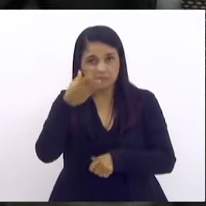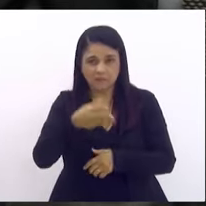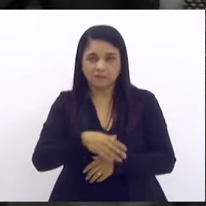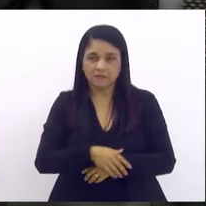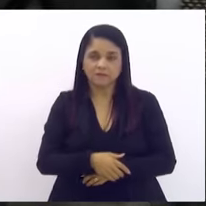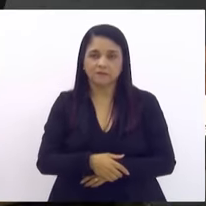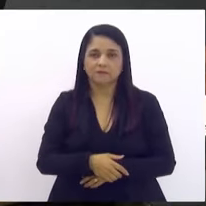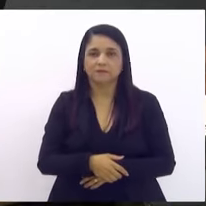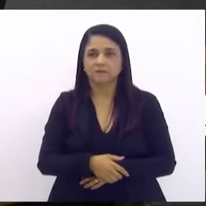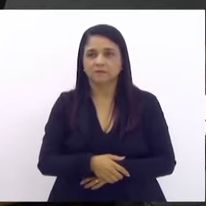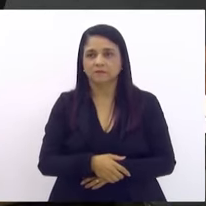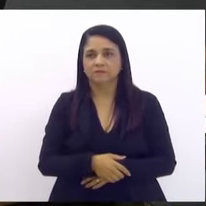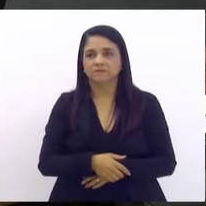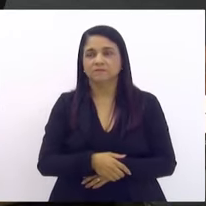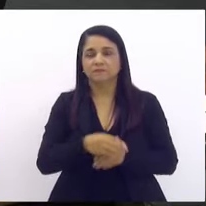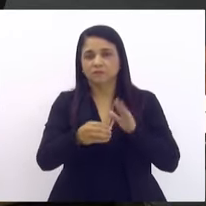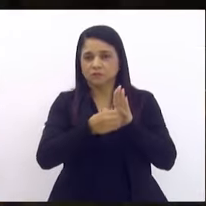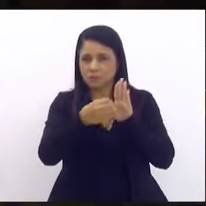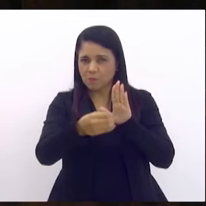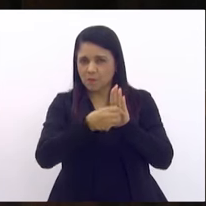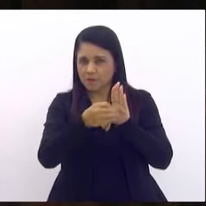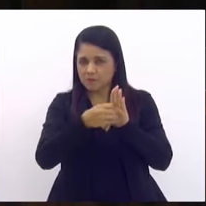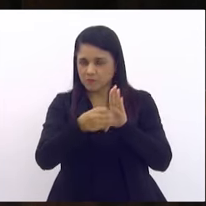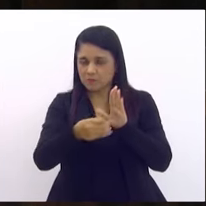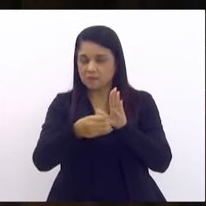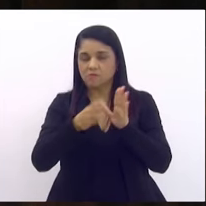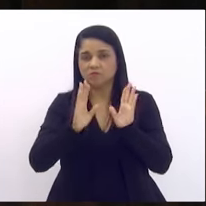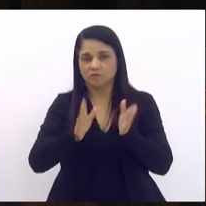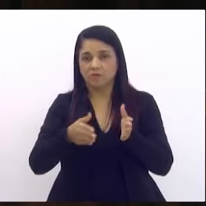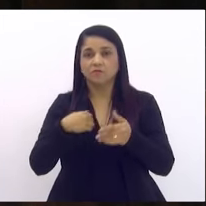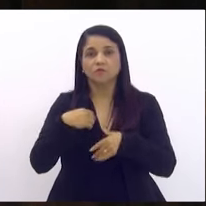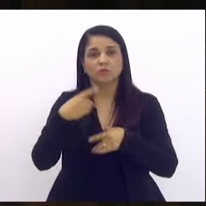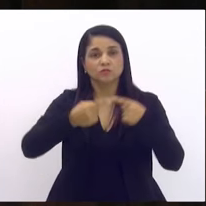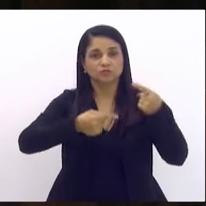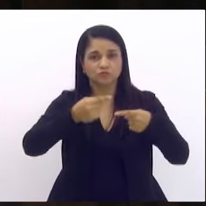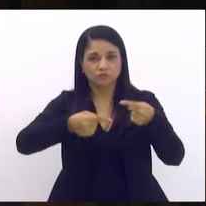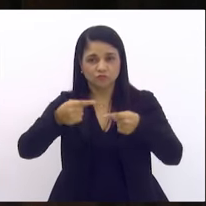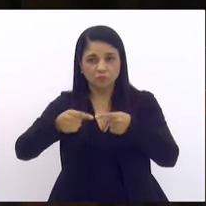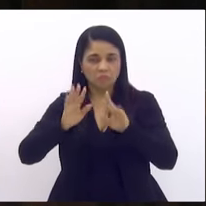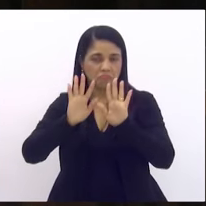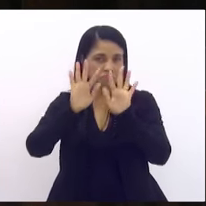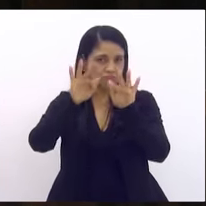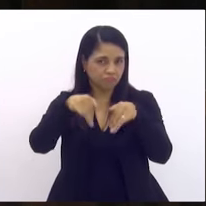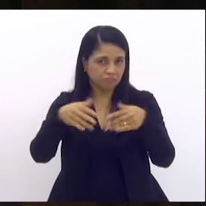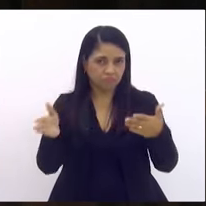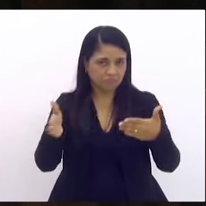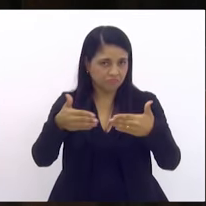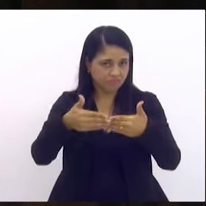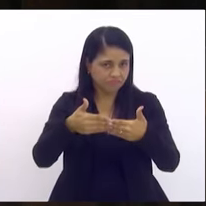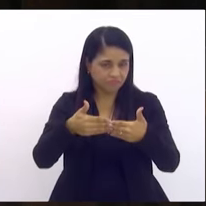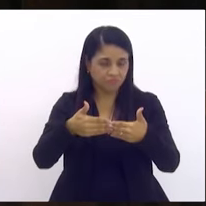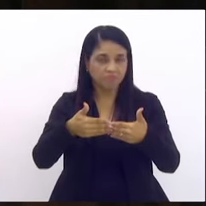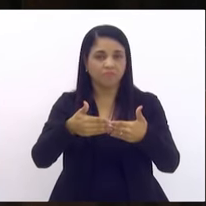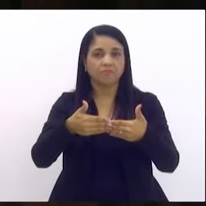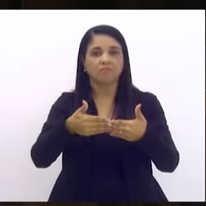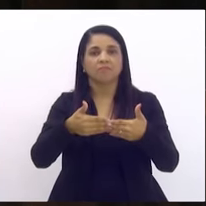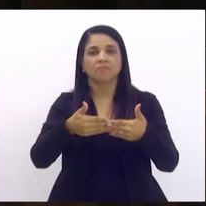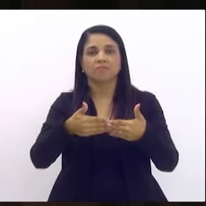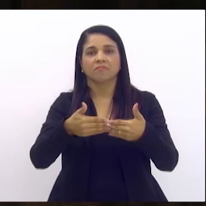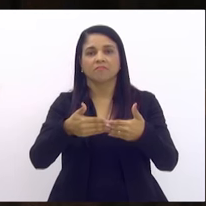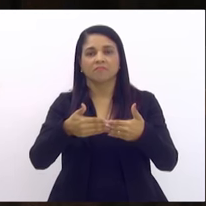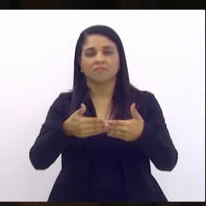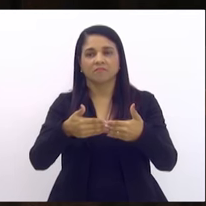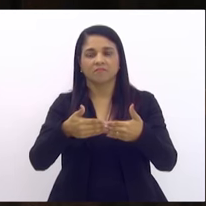sim com os pareceres emitidos em discussão não havendo Quem Queira discutir encerrada a